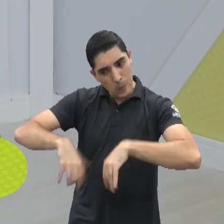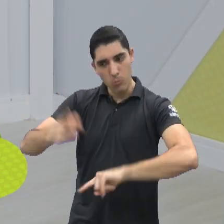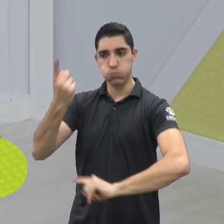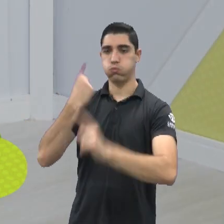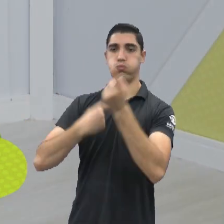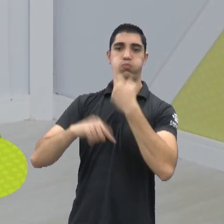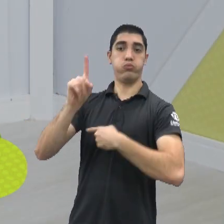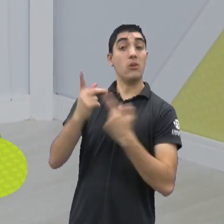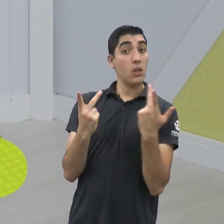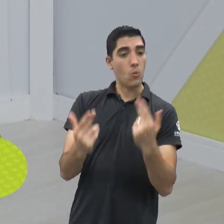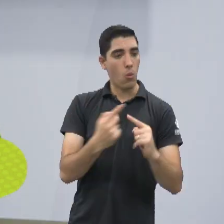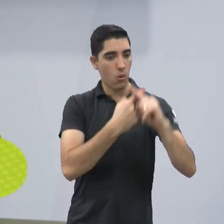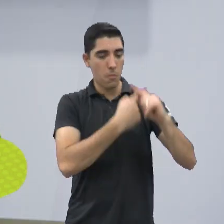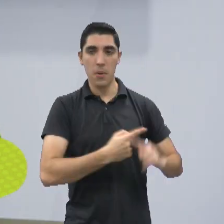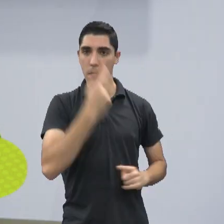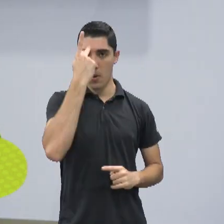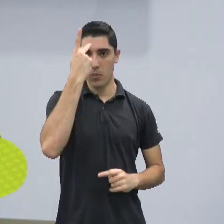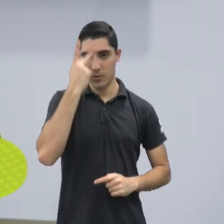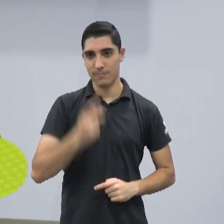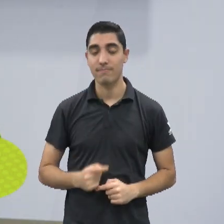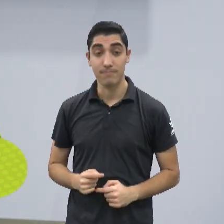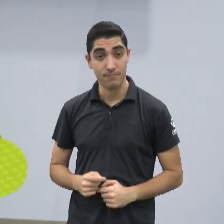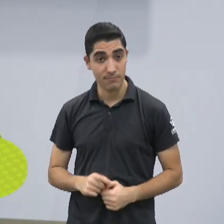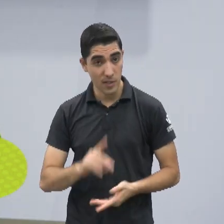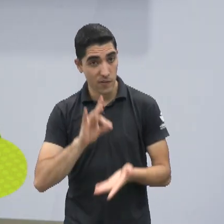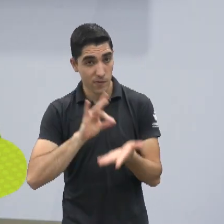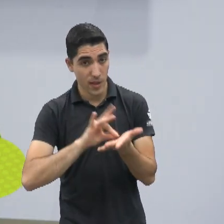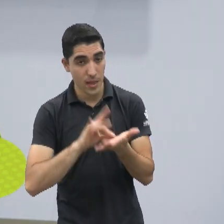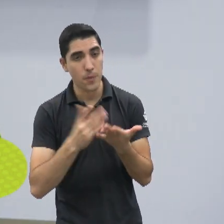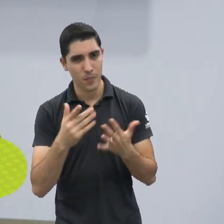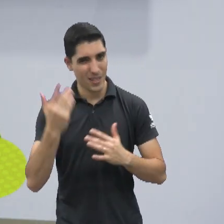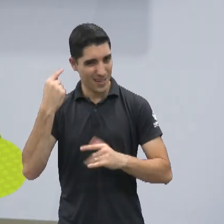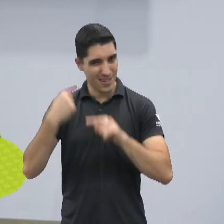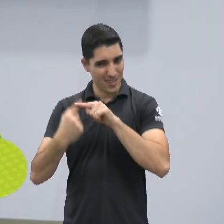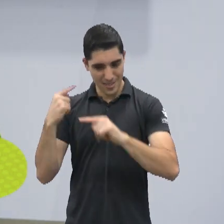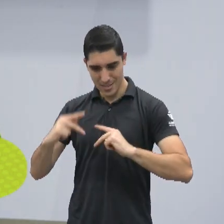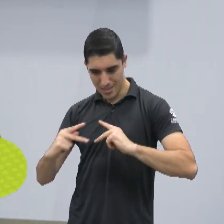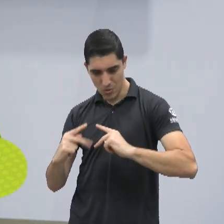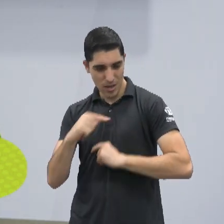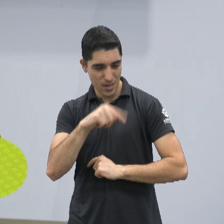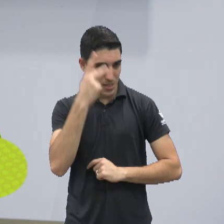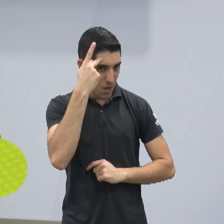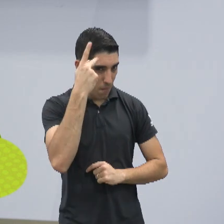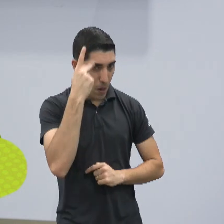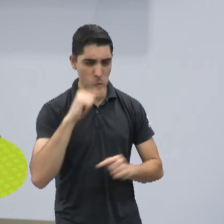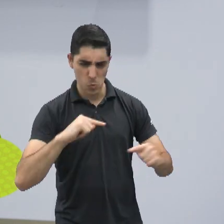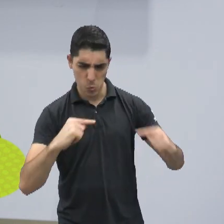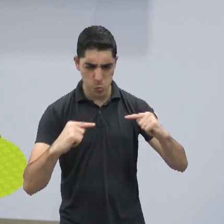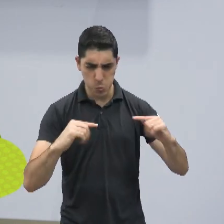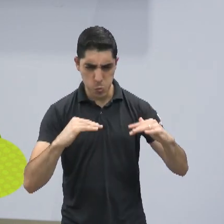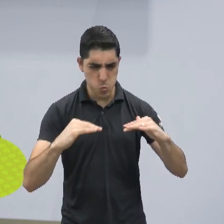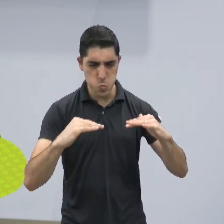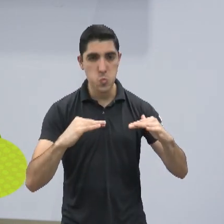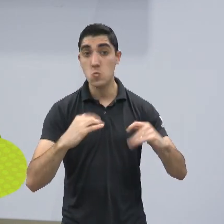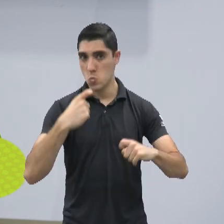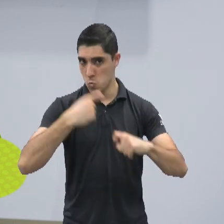apresentando no Campeonato Paulista. Verdade, Bruno. São José e São Paulo fizeram partidas disputadíssimas pelo Campeonato Paulista e agora no NBB